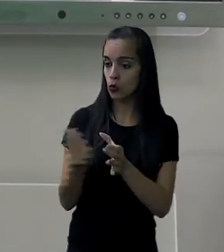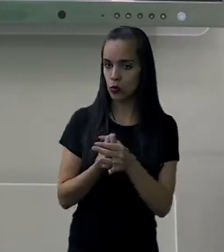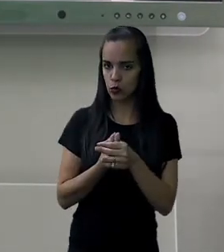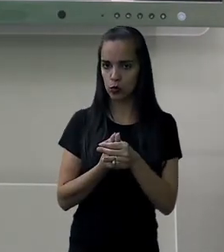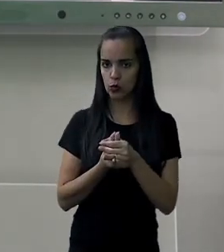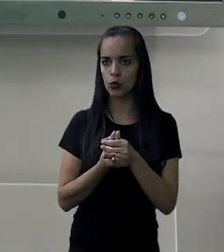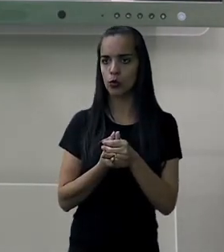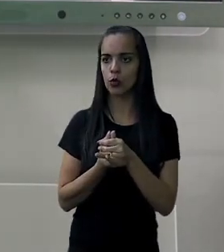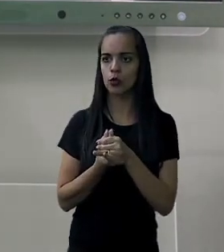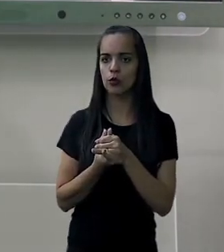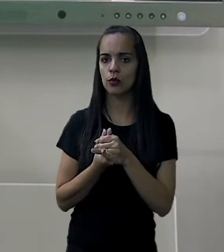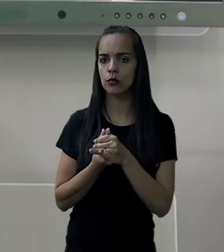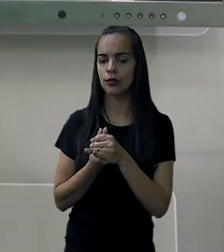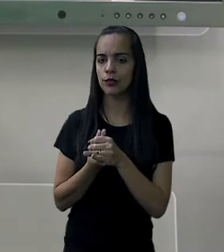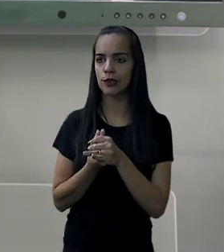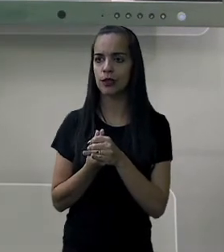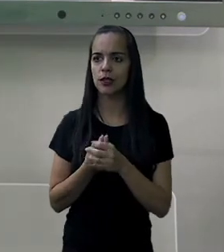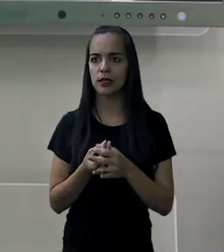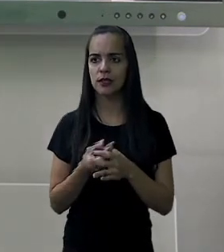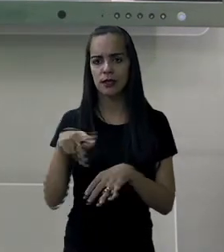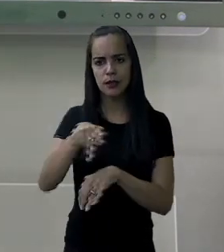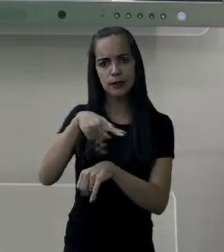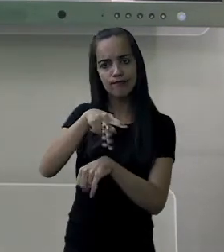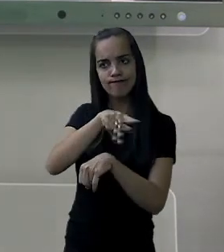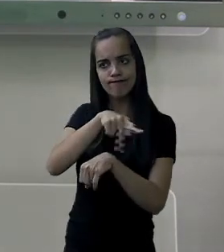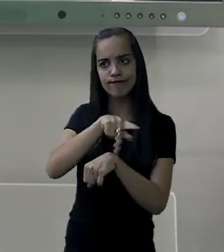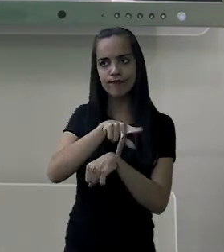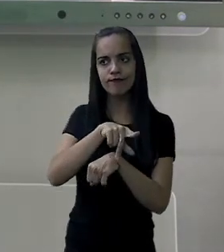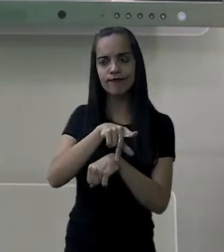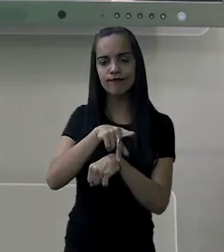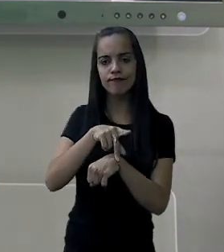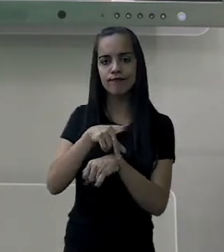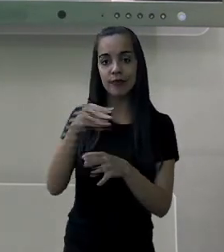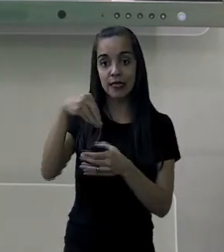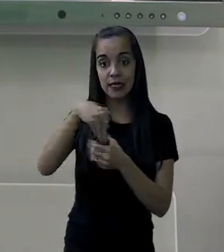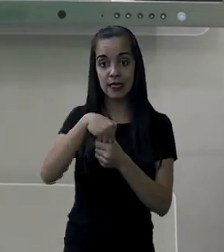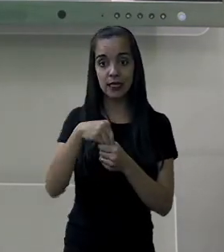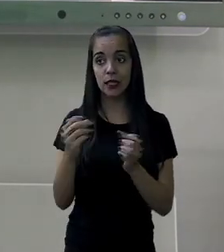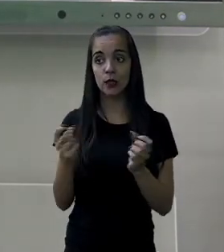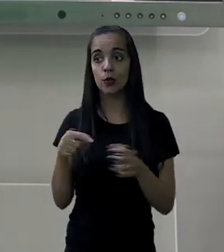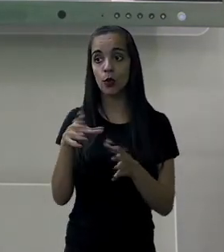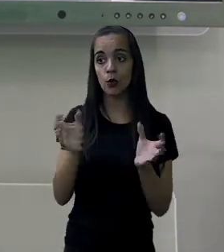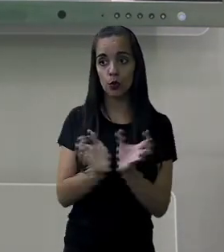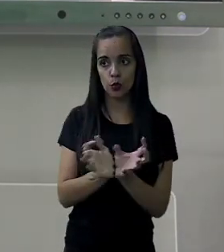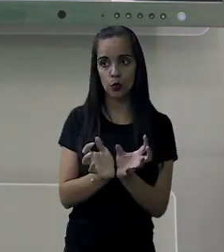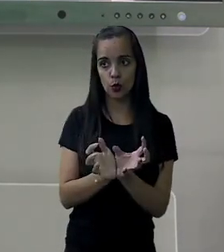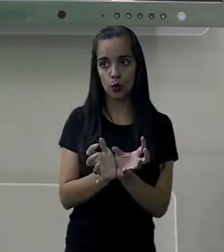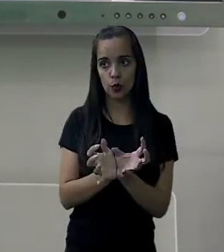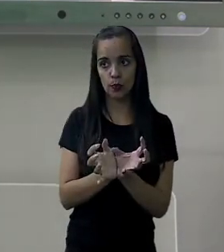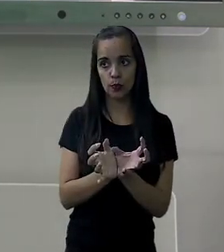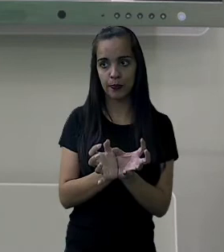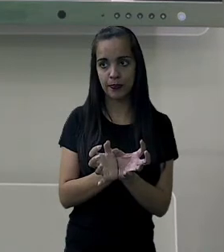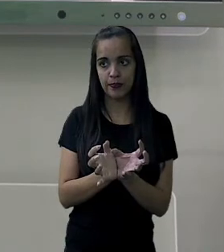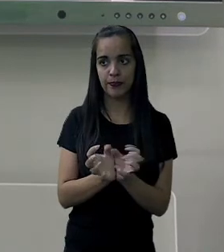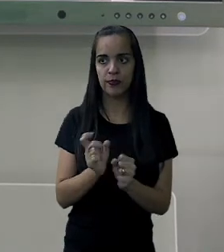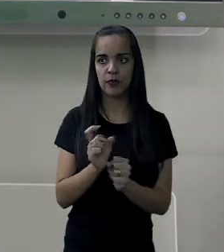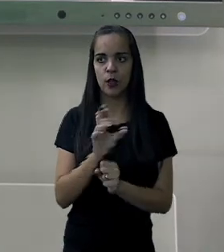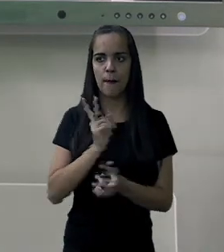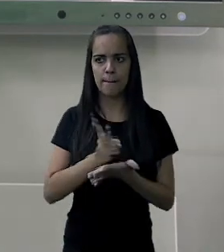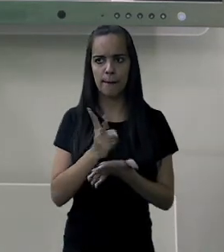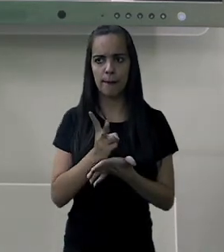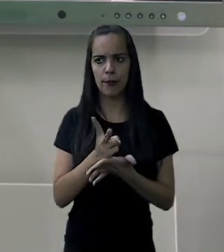todos os países membros dentro de um